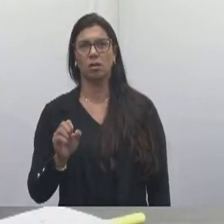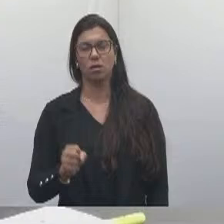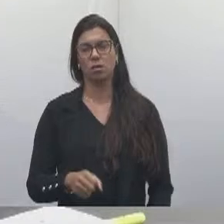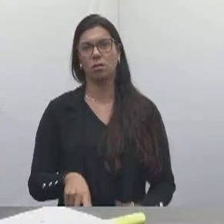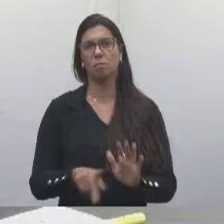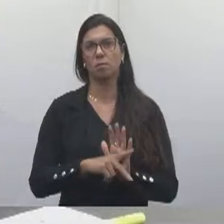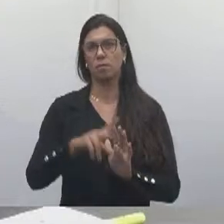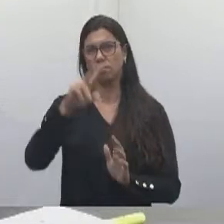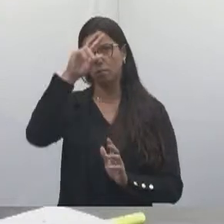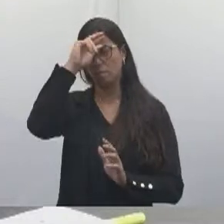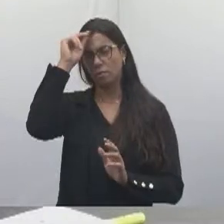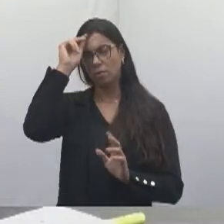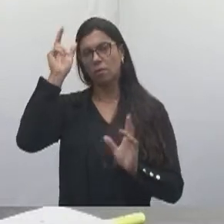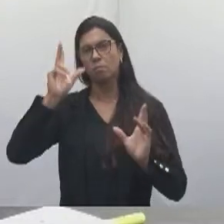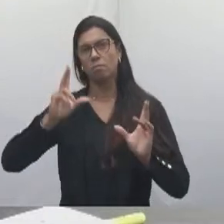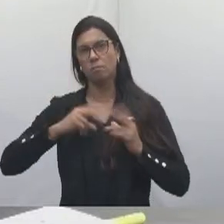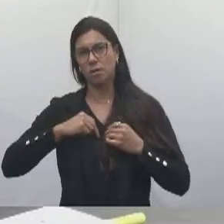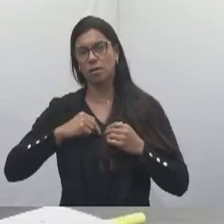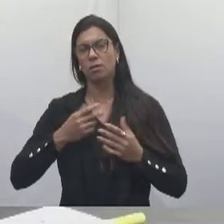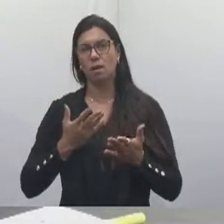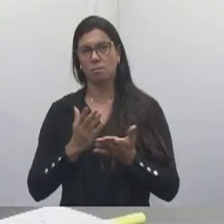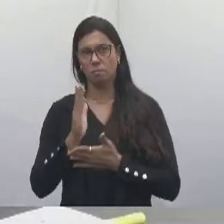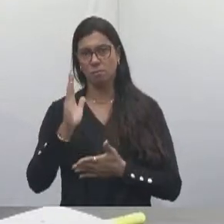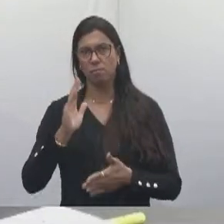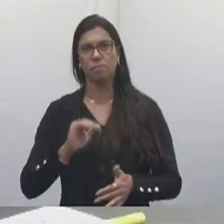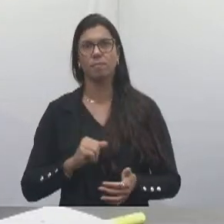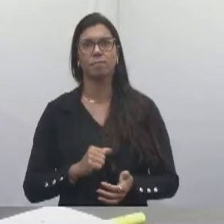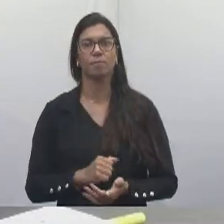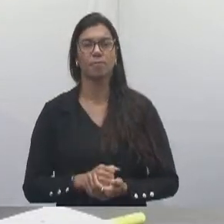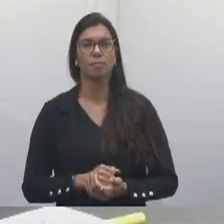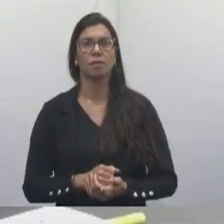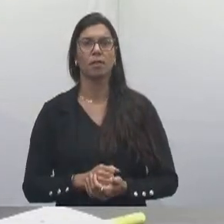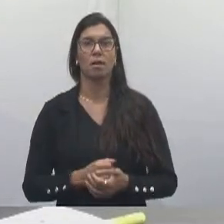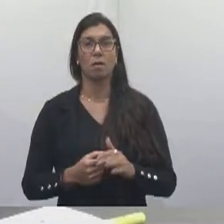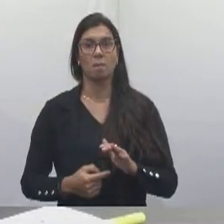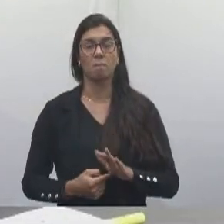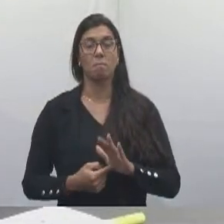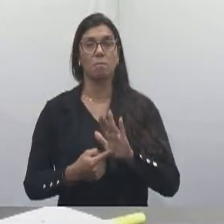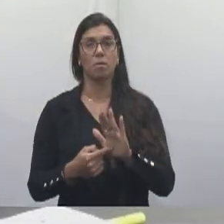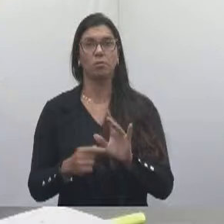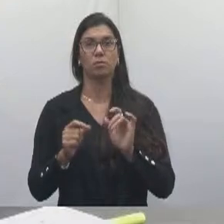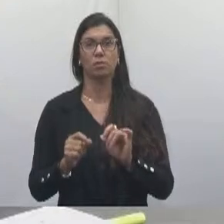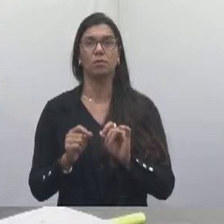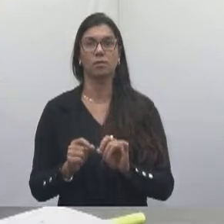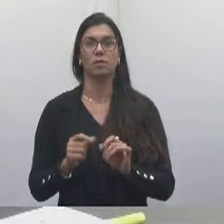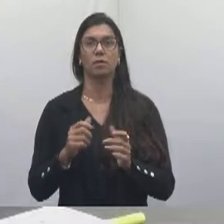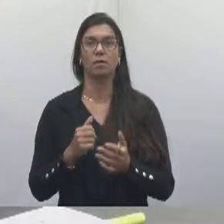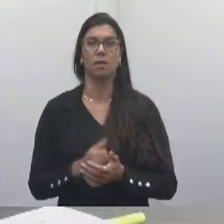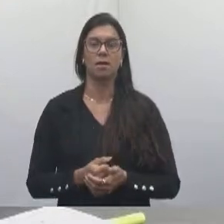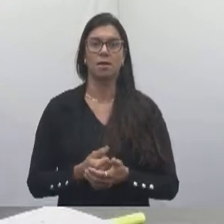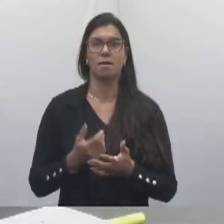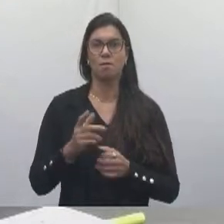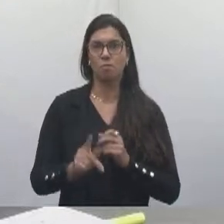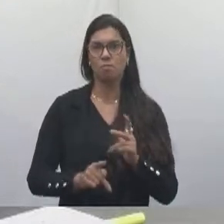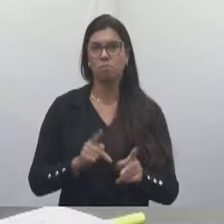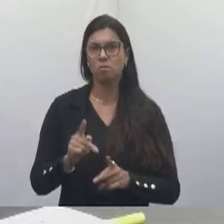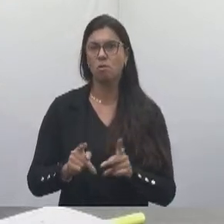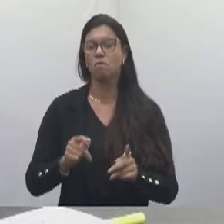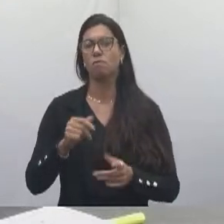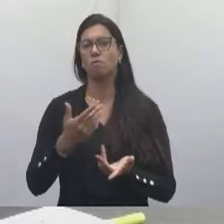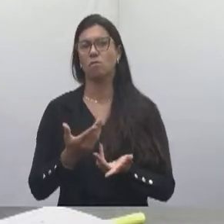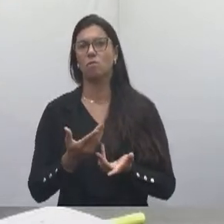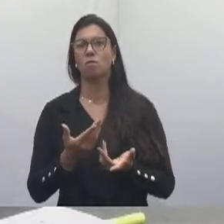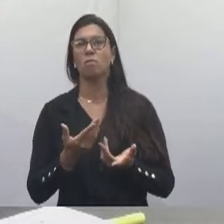de Jacareí merecem aprovação. Verifica que a municipalidade observou o